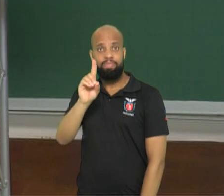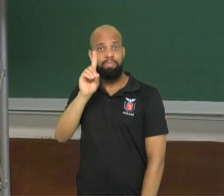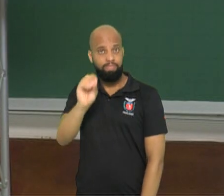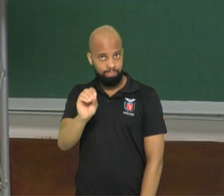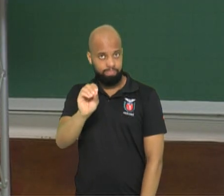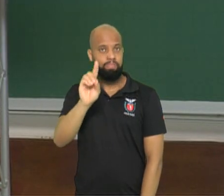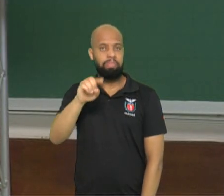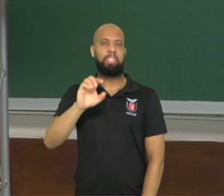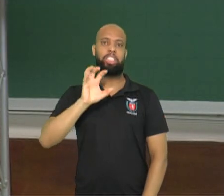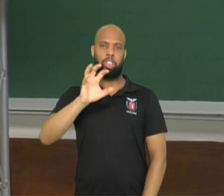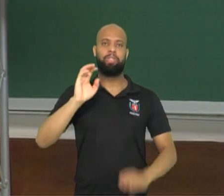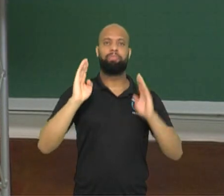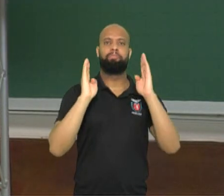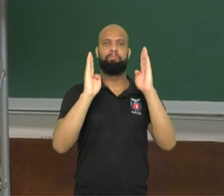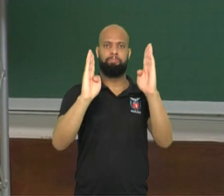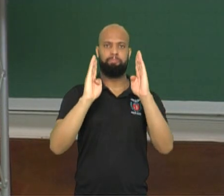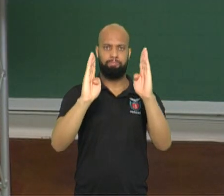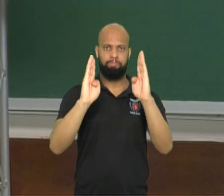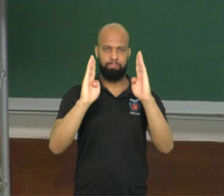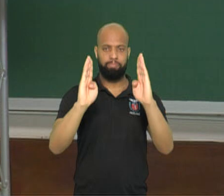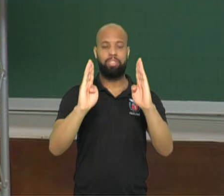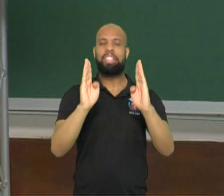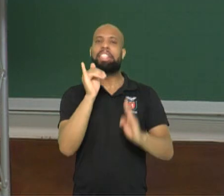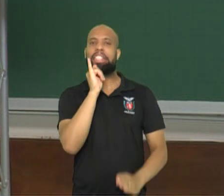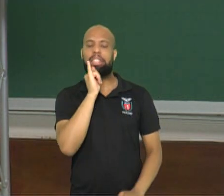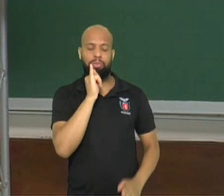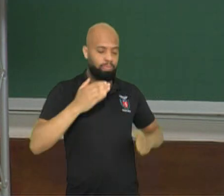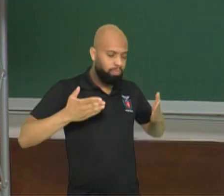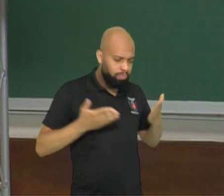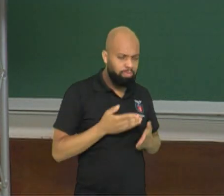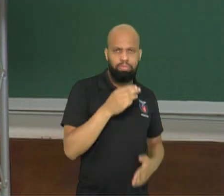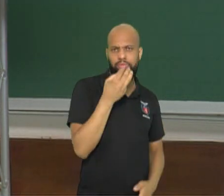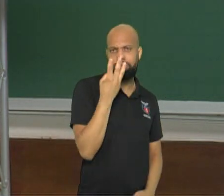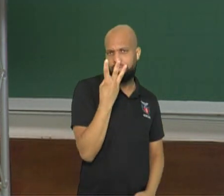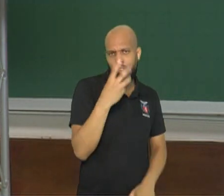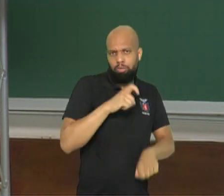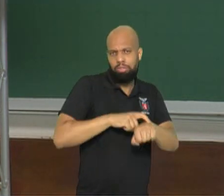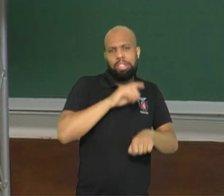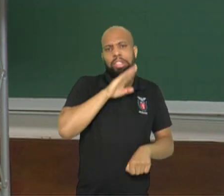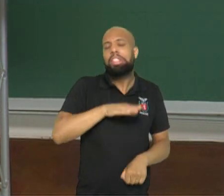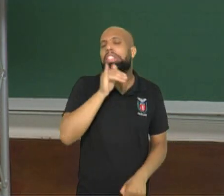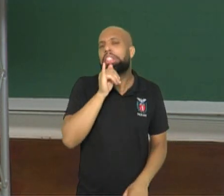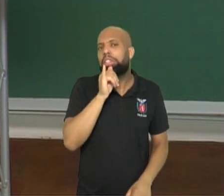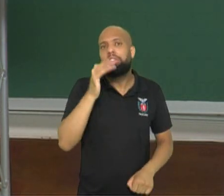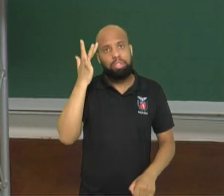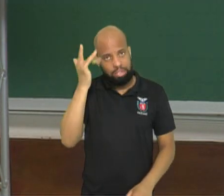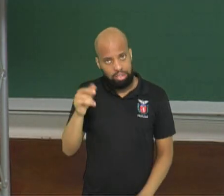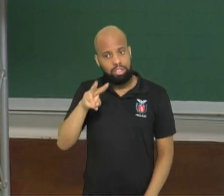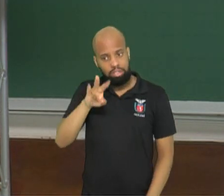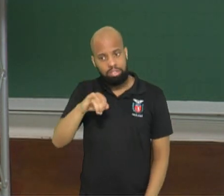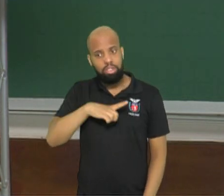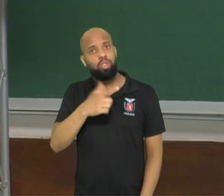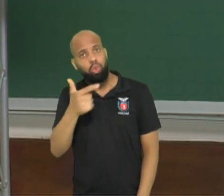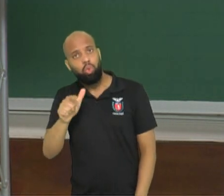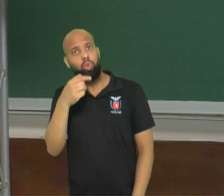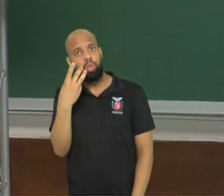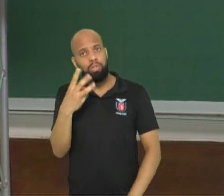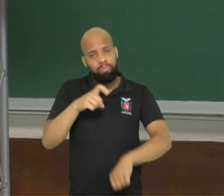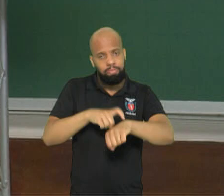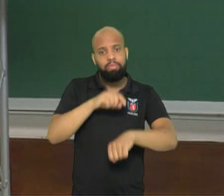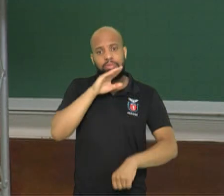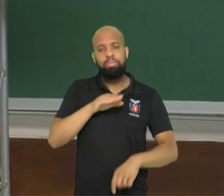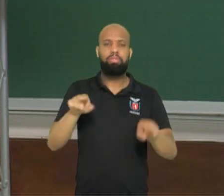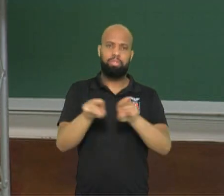tarde. Amanhã vai ter o 3 horas da tarde. Ontem também teve o 3 horas da tarde. Então, são valores que se repetem dentro do